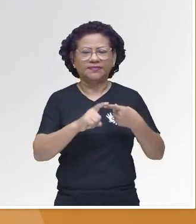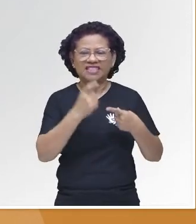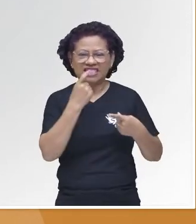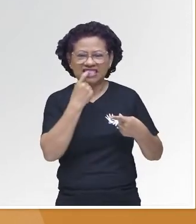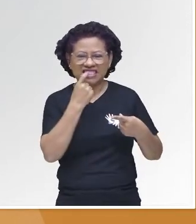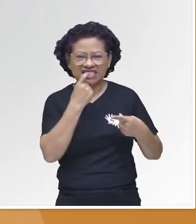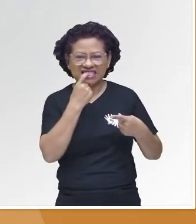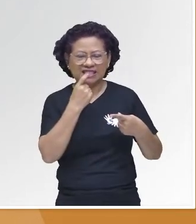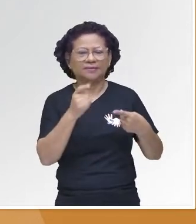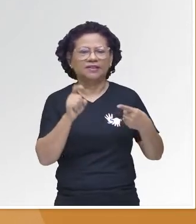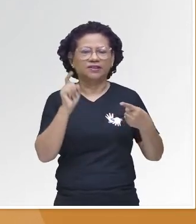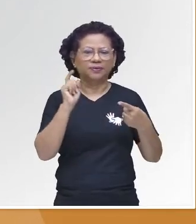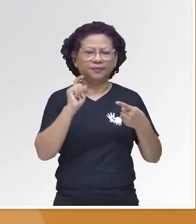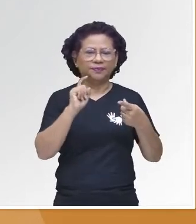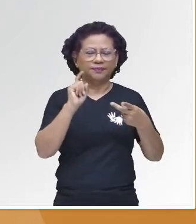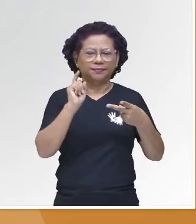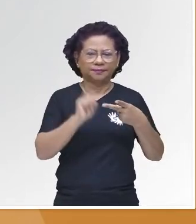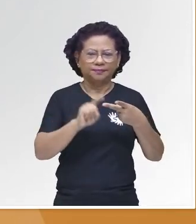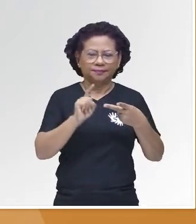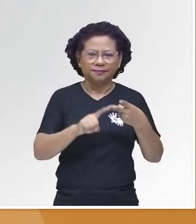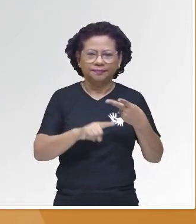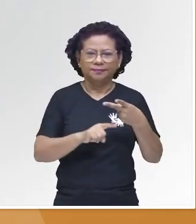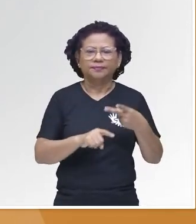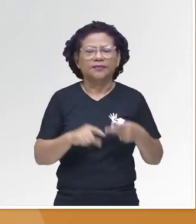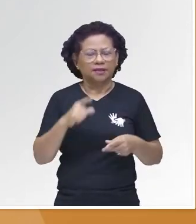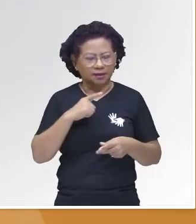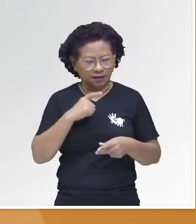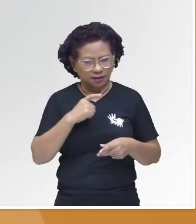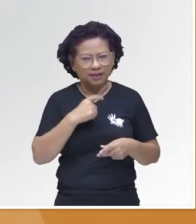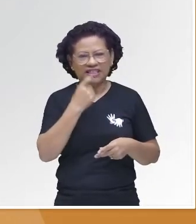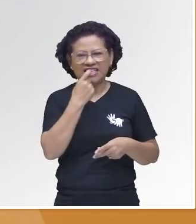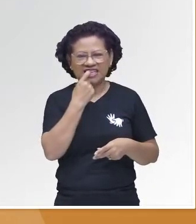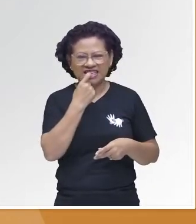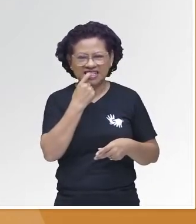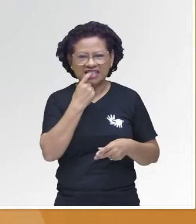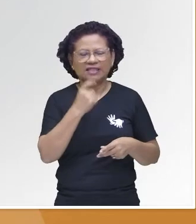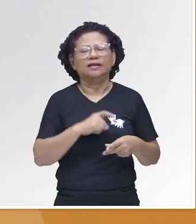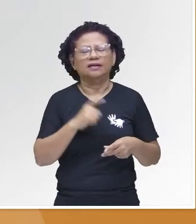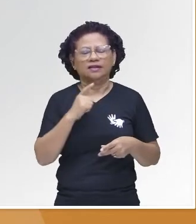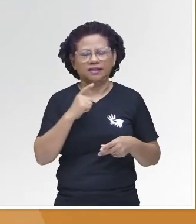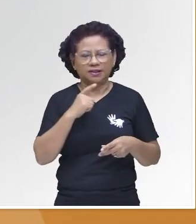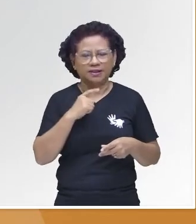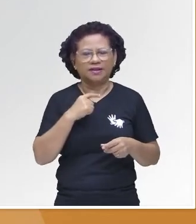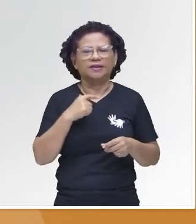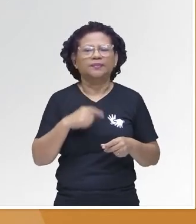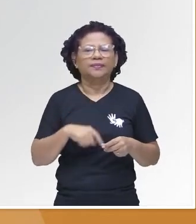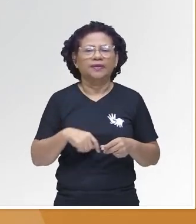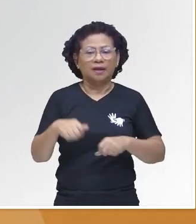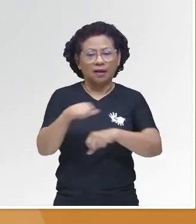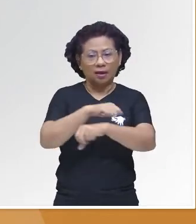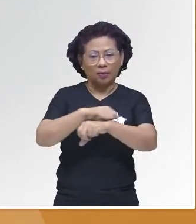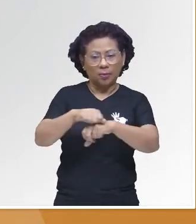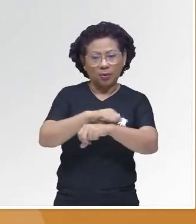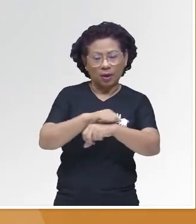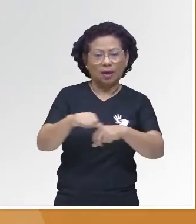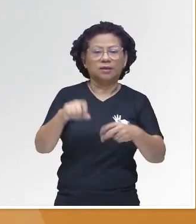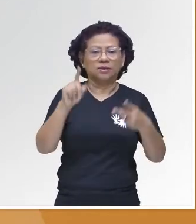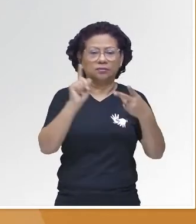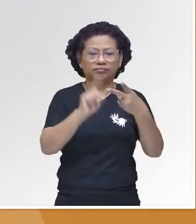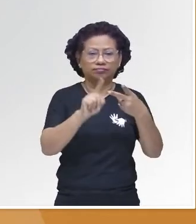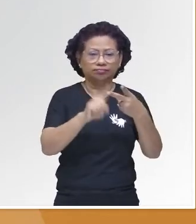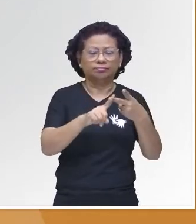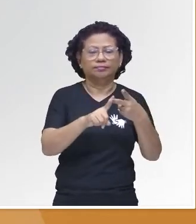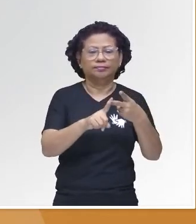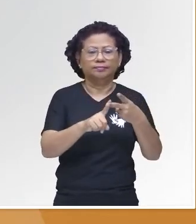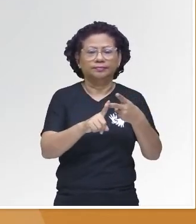plástico, tá? Nós encontramos, né, o petróleo no plástico, borrachas sintéticas,